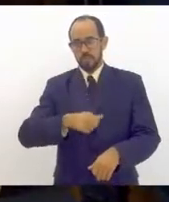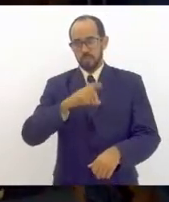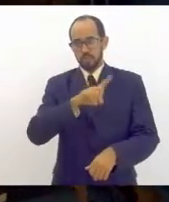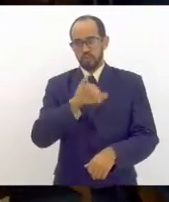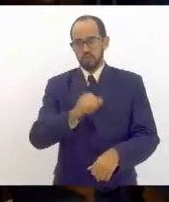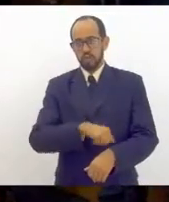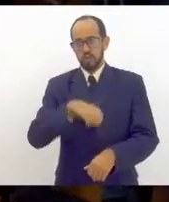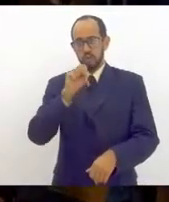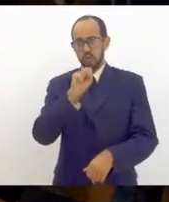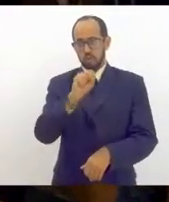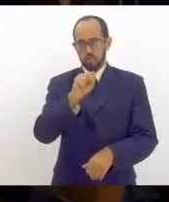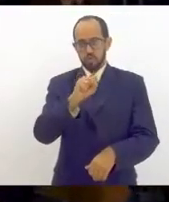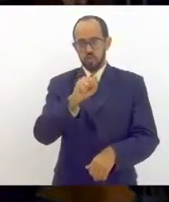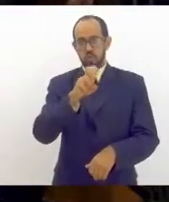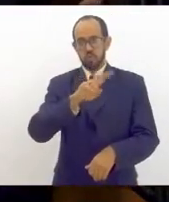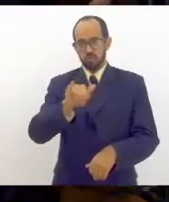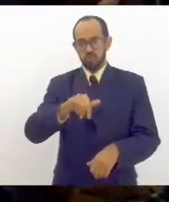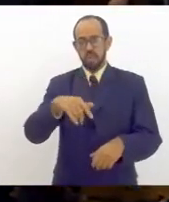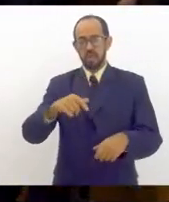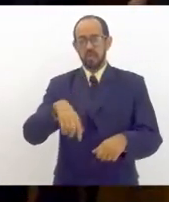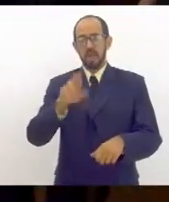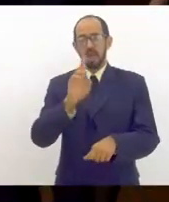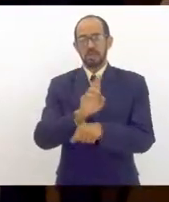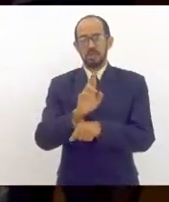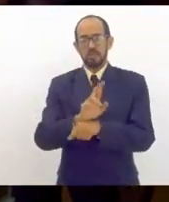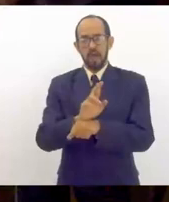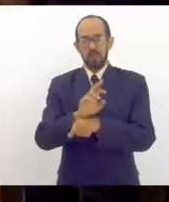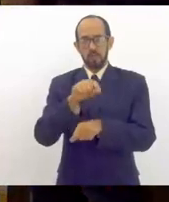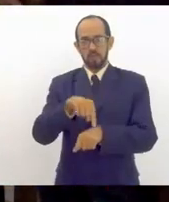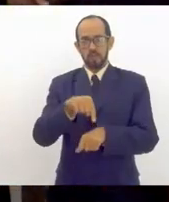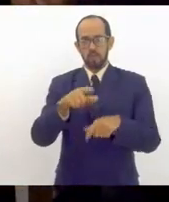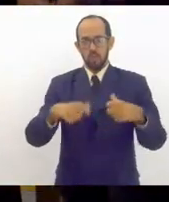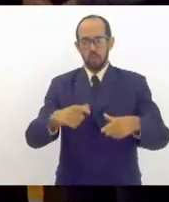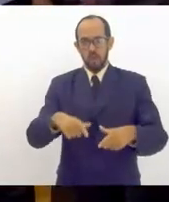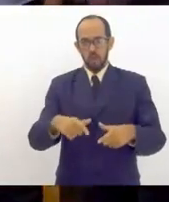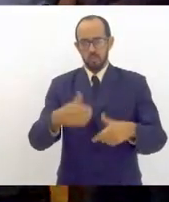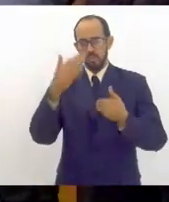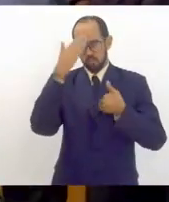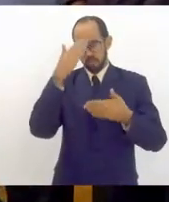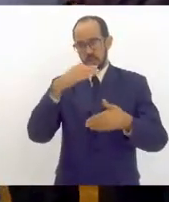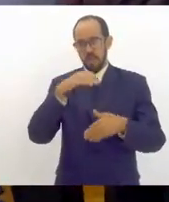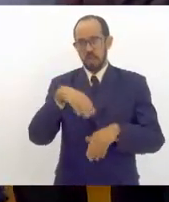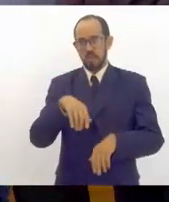Tá reservado o espaço para a gente fazer audiência obrigado alerj obrigado